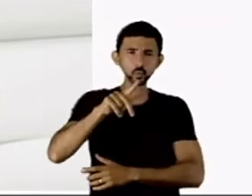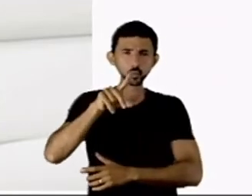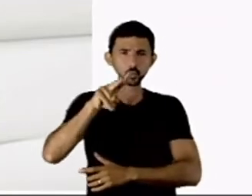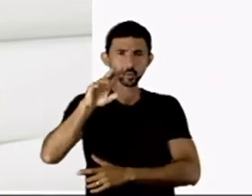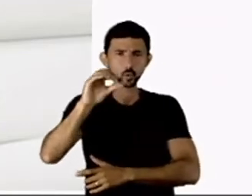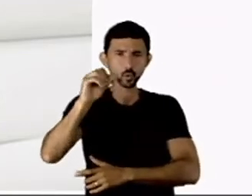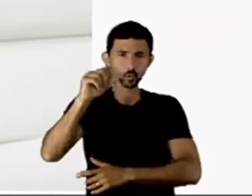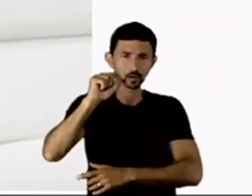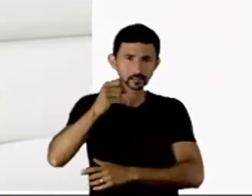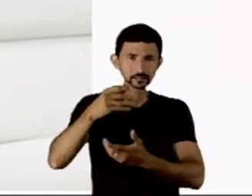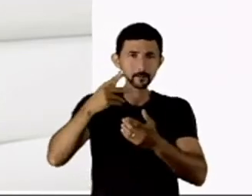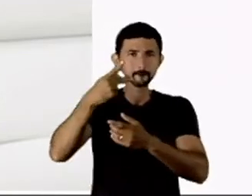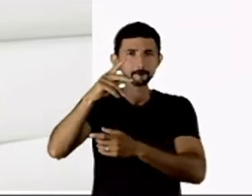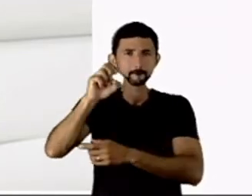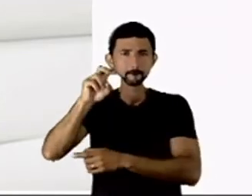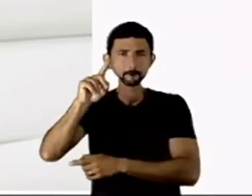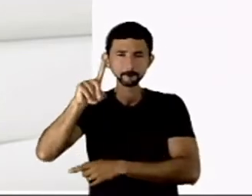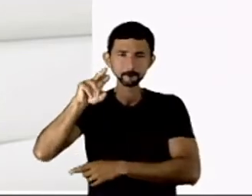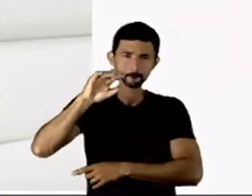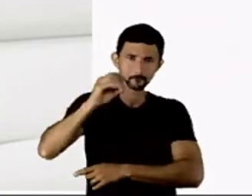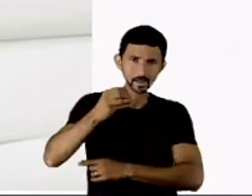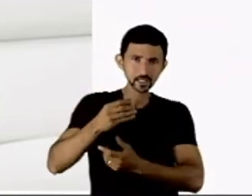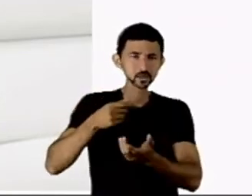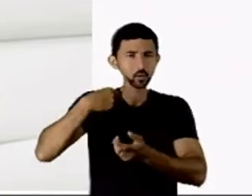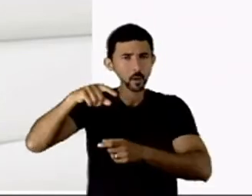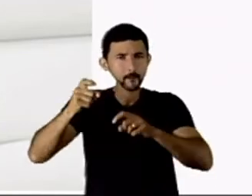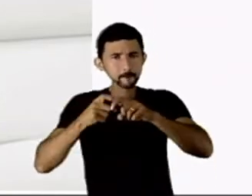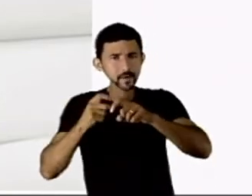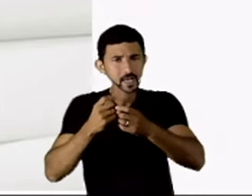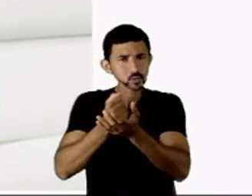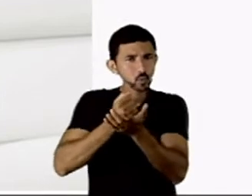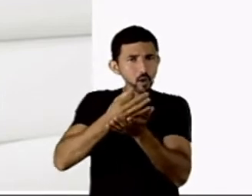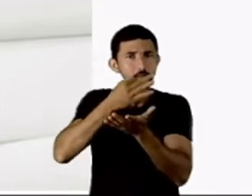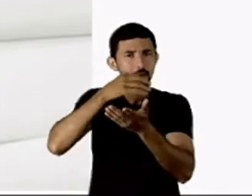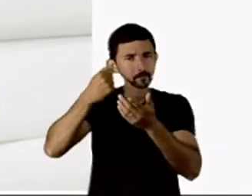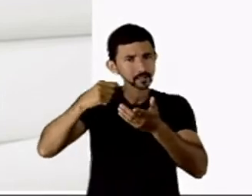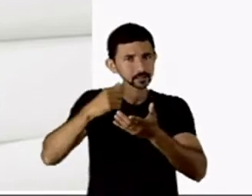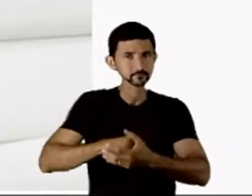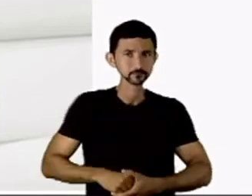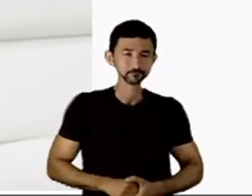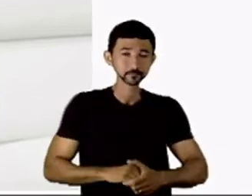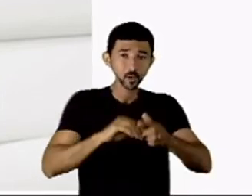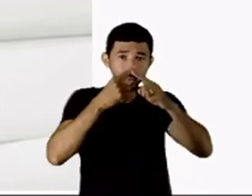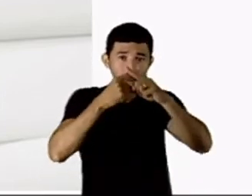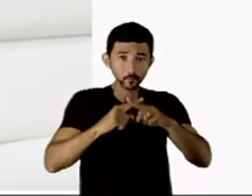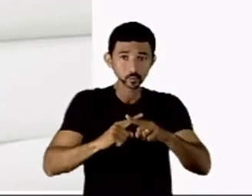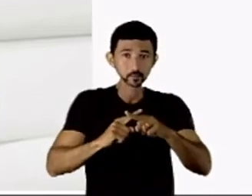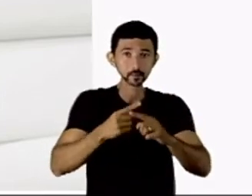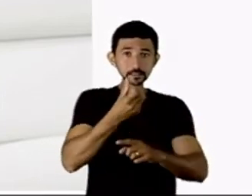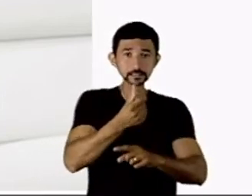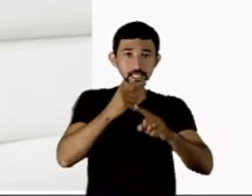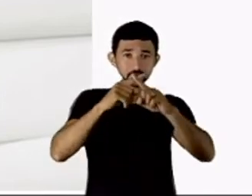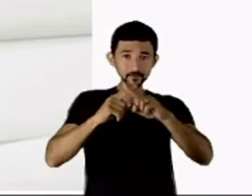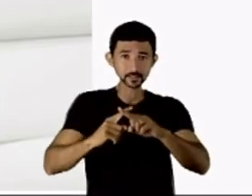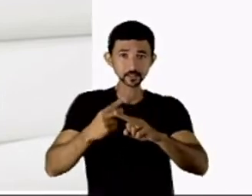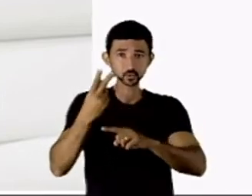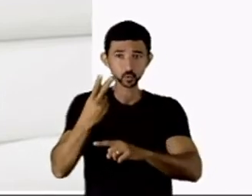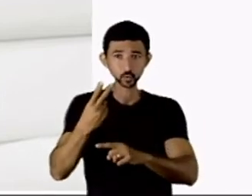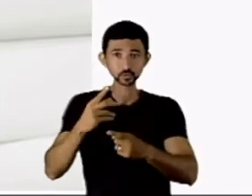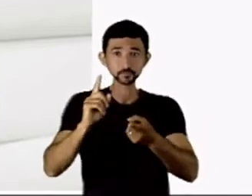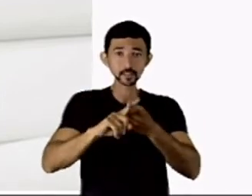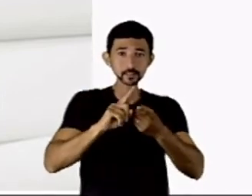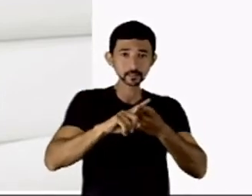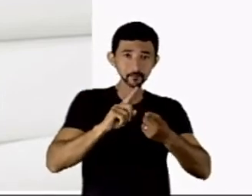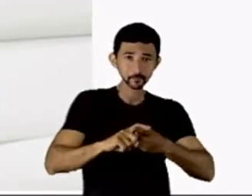ao médico e eles precisavam tomar comprimidos. Então, eu tenho a multiplicação do 6 vezes 2 e eu